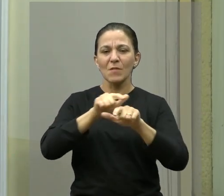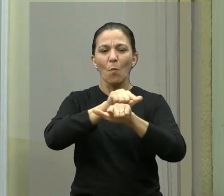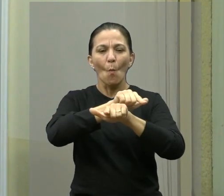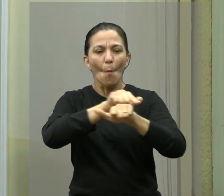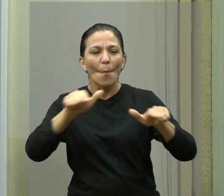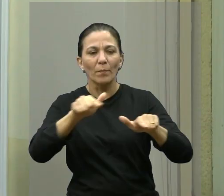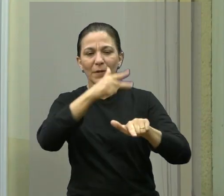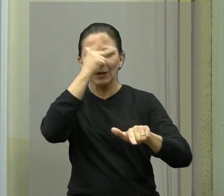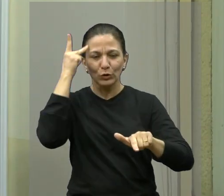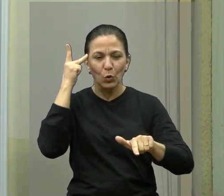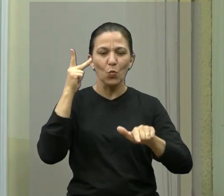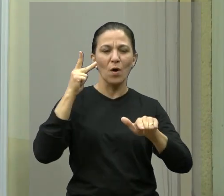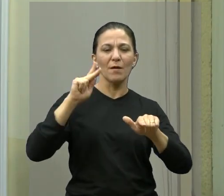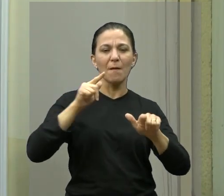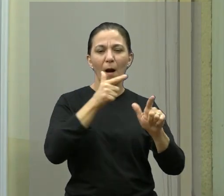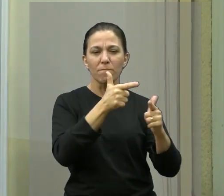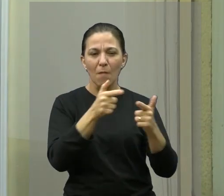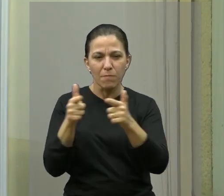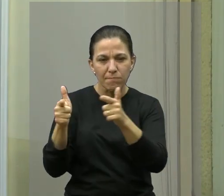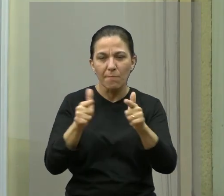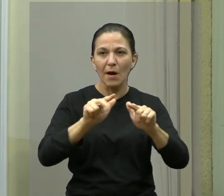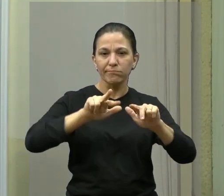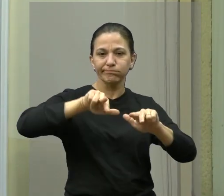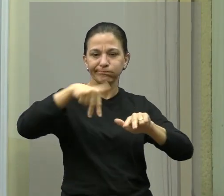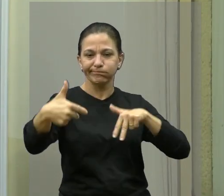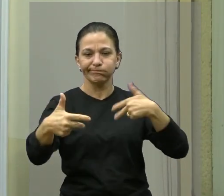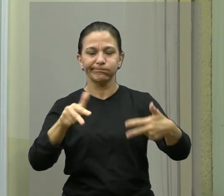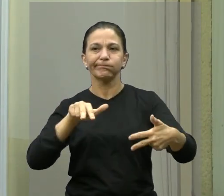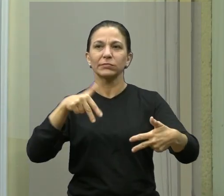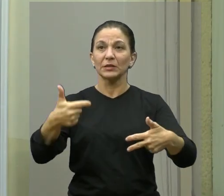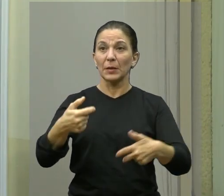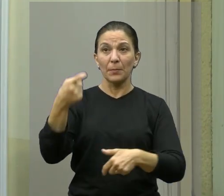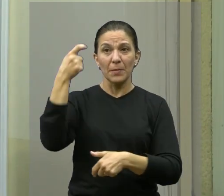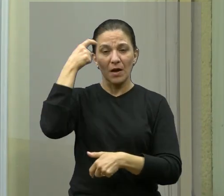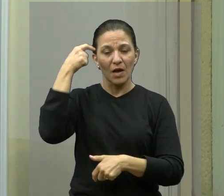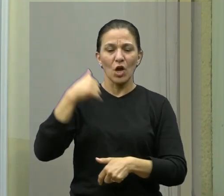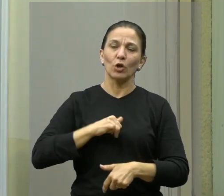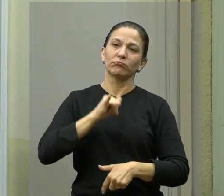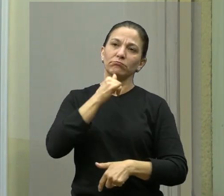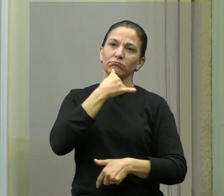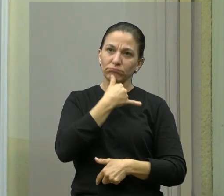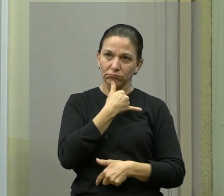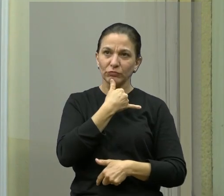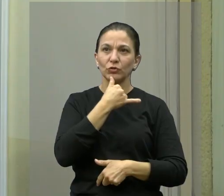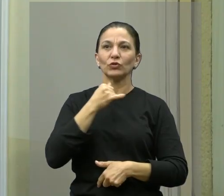étnica, e jamais pode ser naturada, pois os que assim pensam, eu lamento